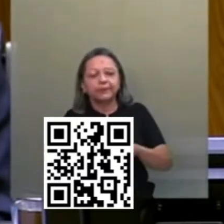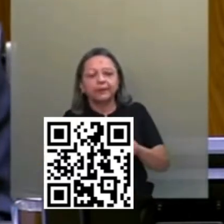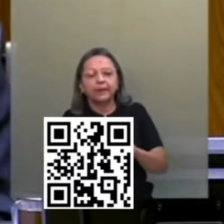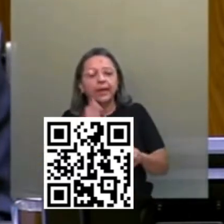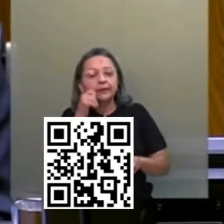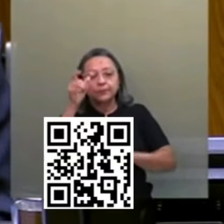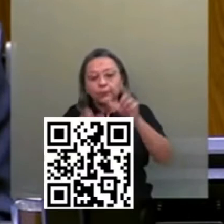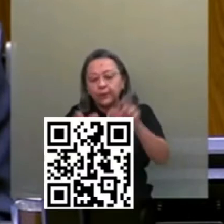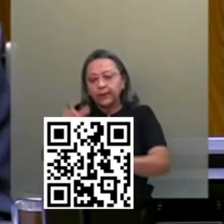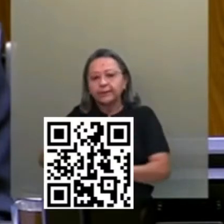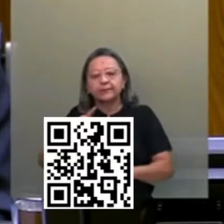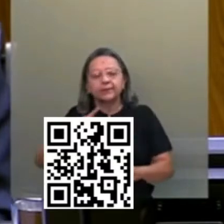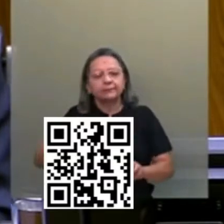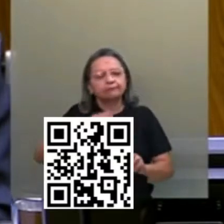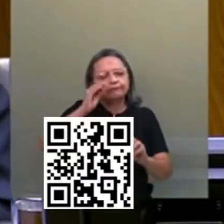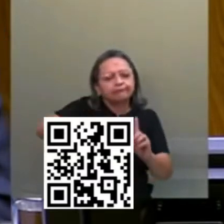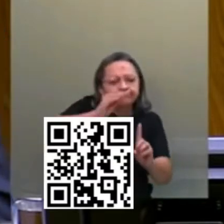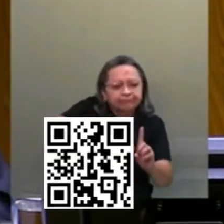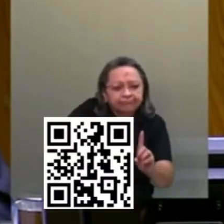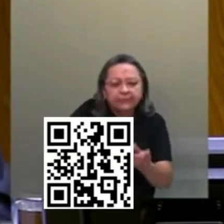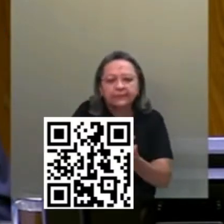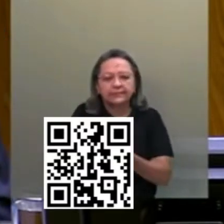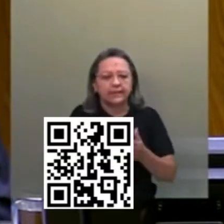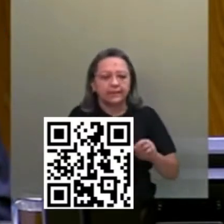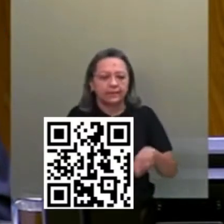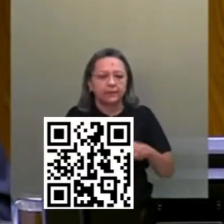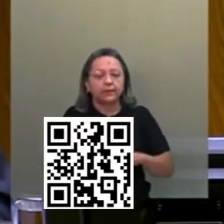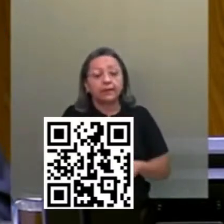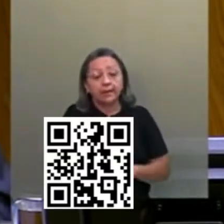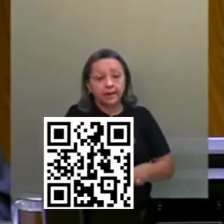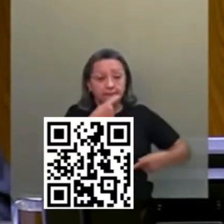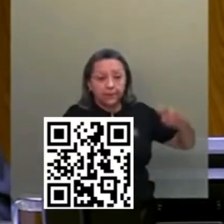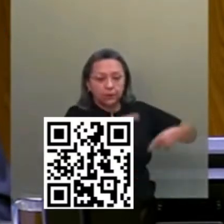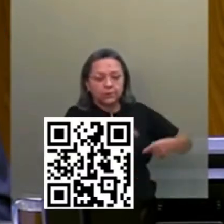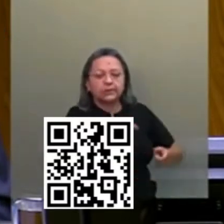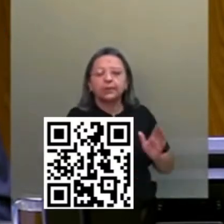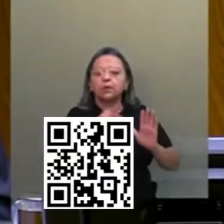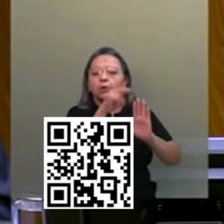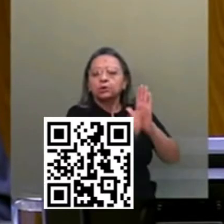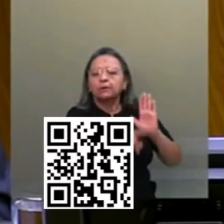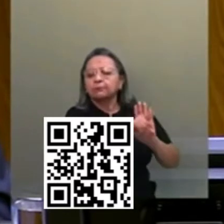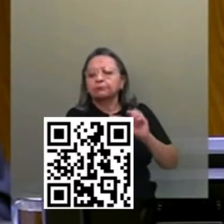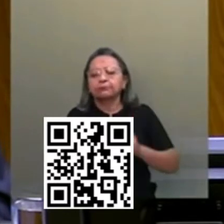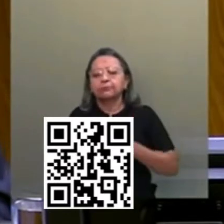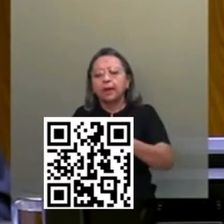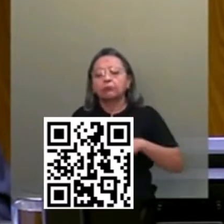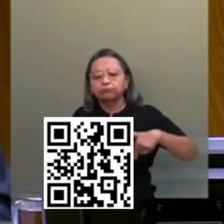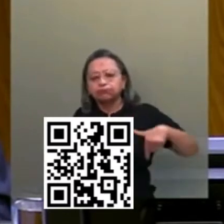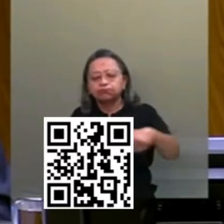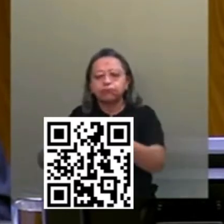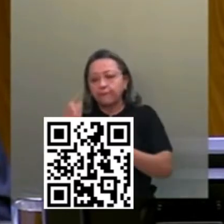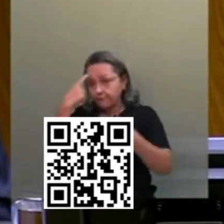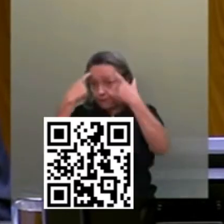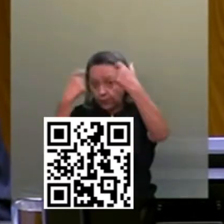a mulheres em situação de vulnerabilidade social. Na seara da política, cito o projeto destinado a combater a violência política